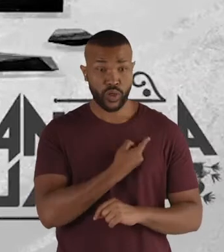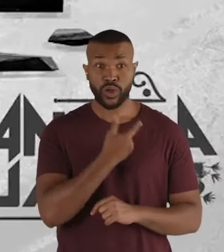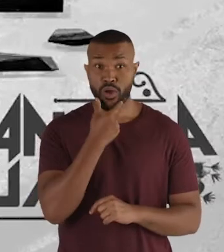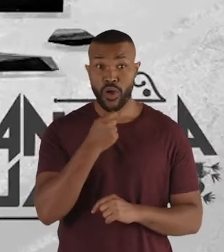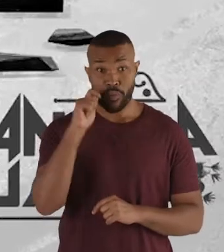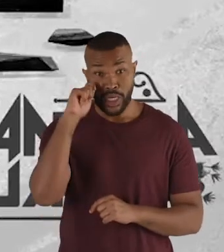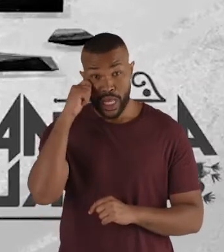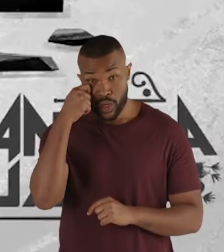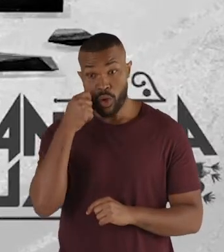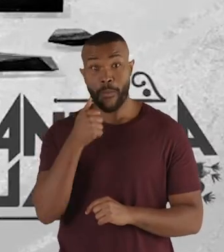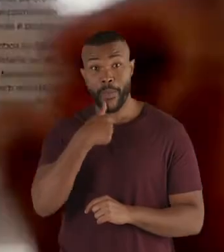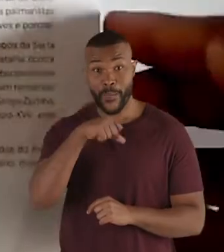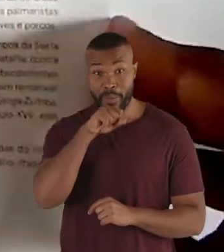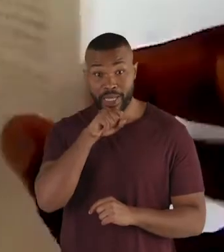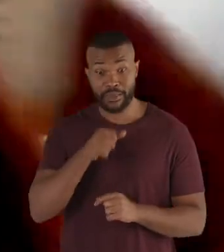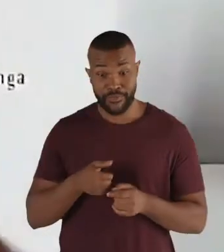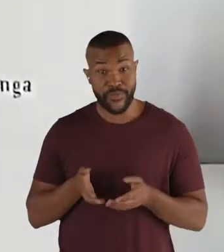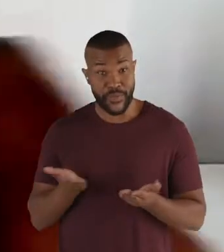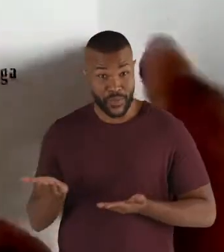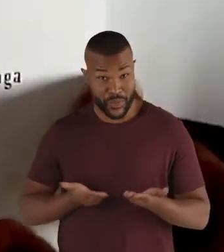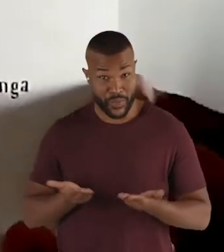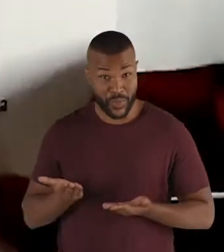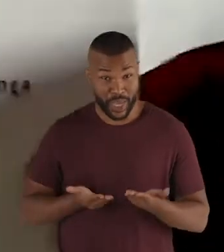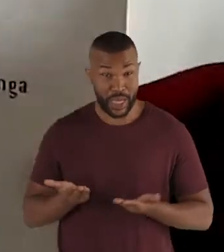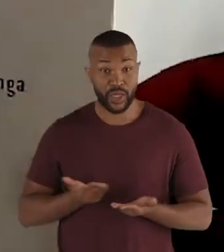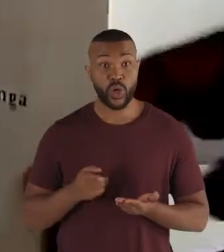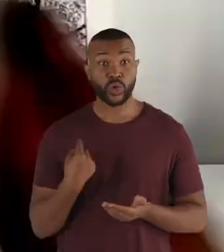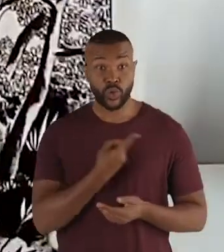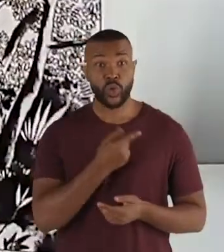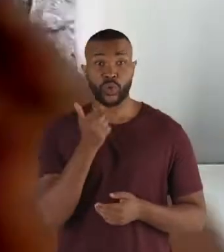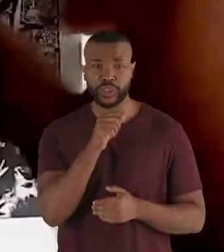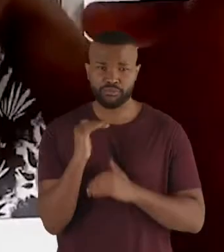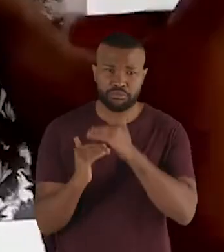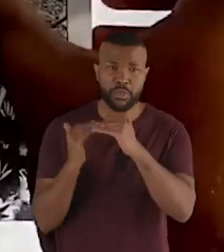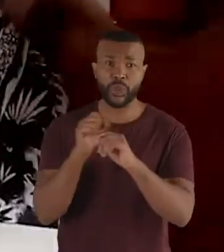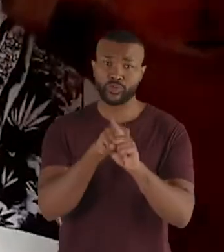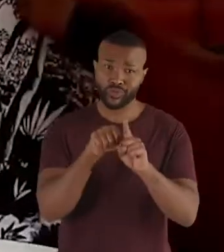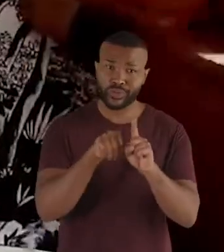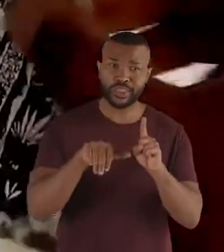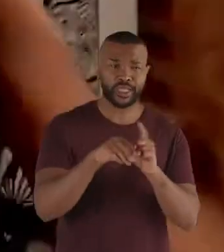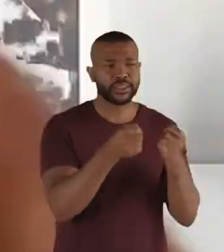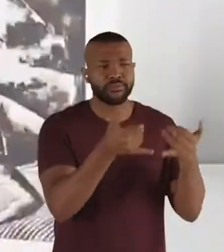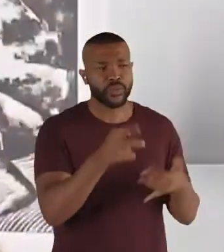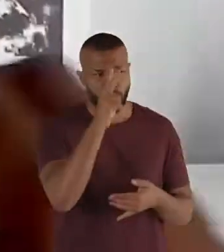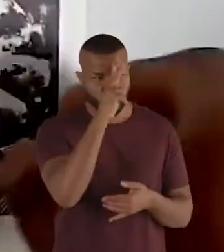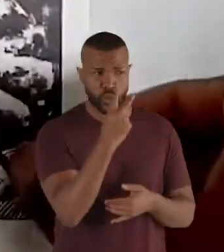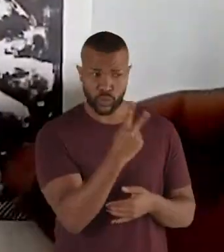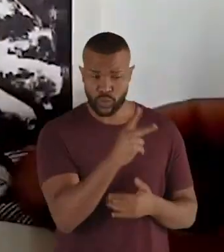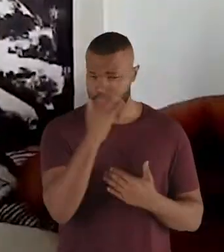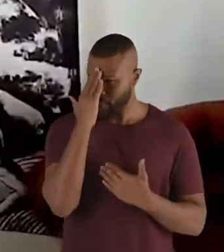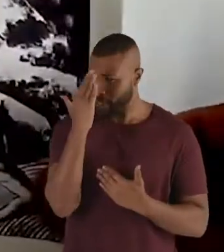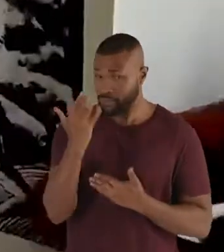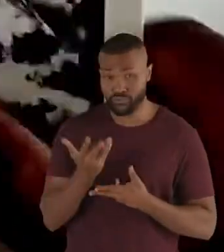somos homens negros, filhos de empregadas domésticas, que conseguiram ascender socialmente. Fale-nos um pouco sobre a sua história.